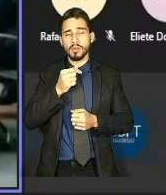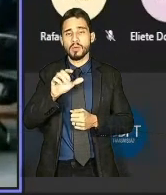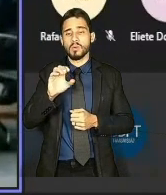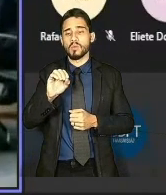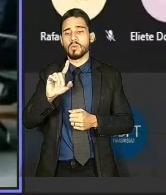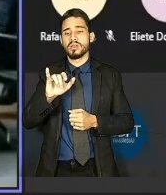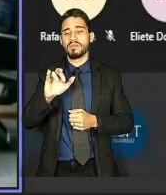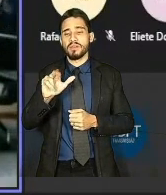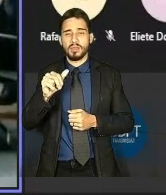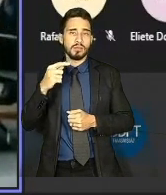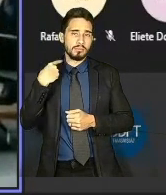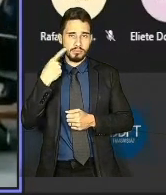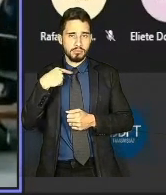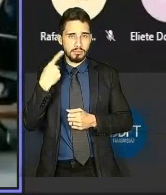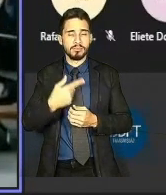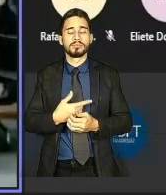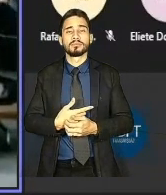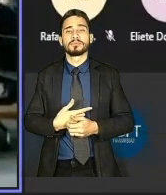Oliveira. Perfeito.